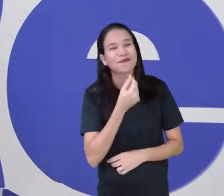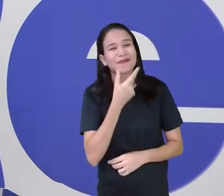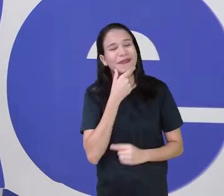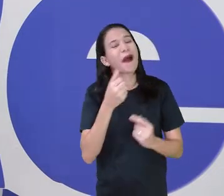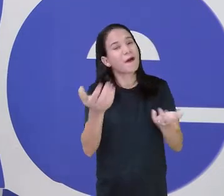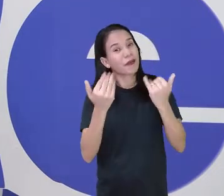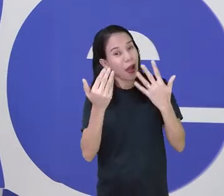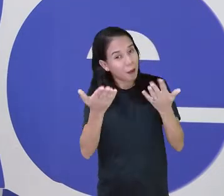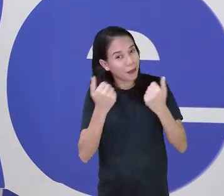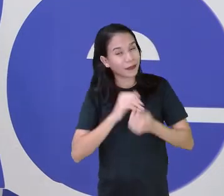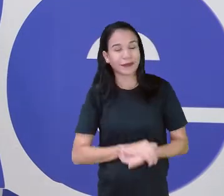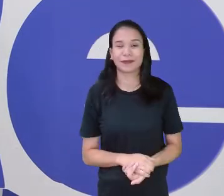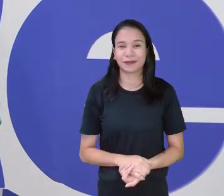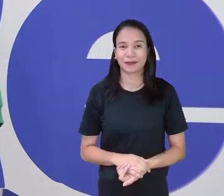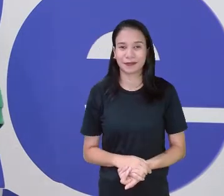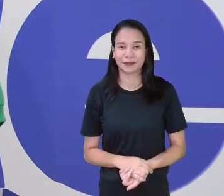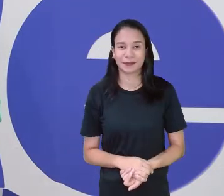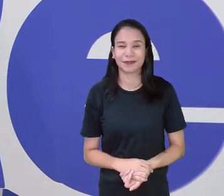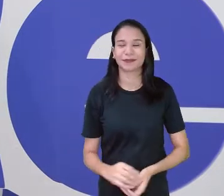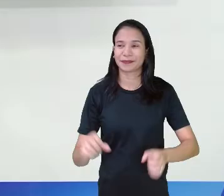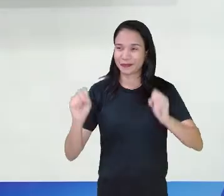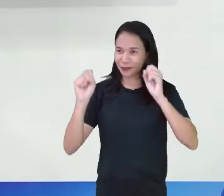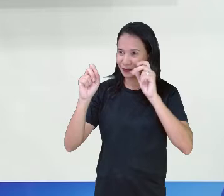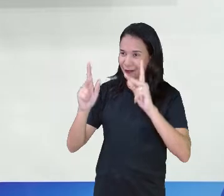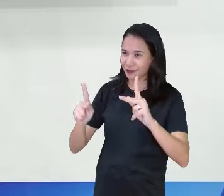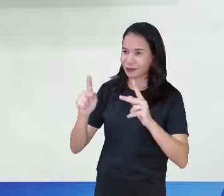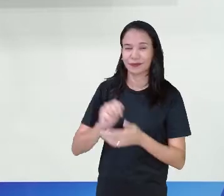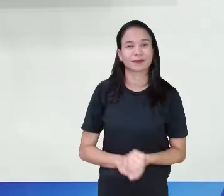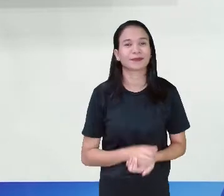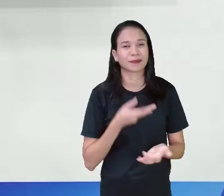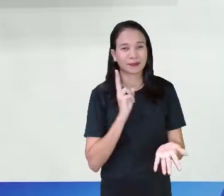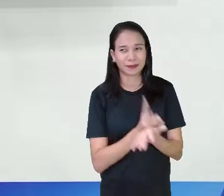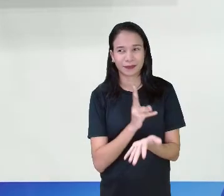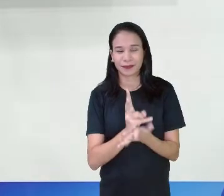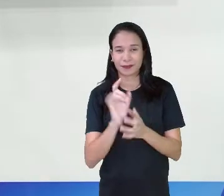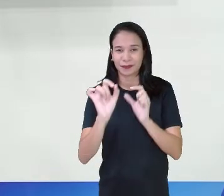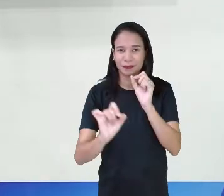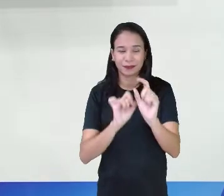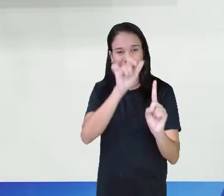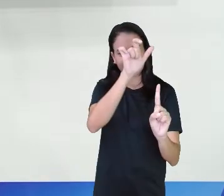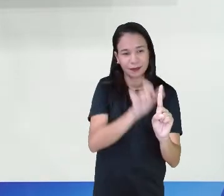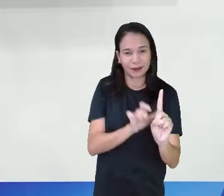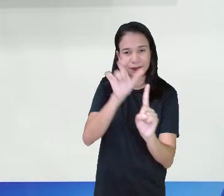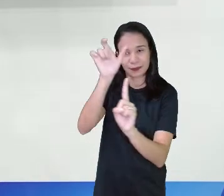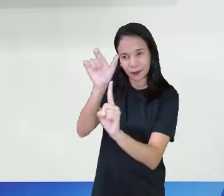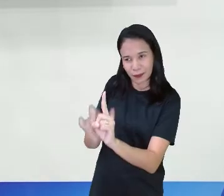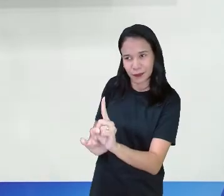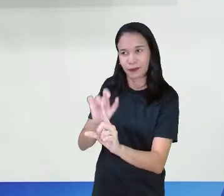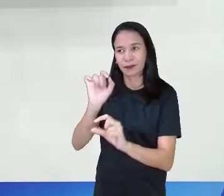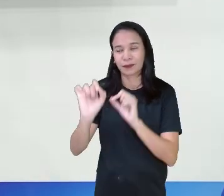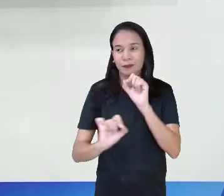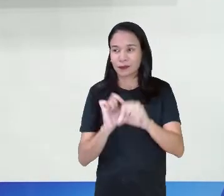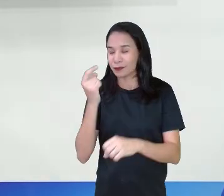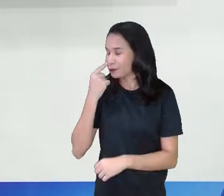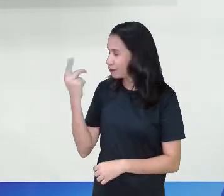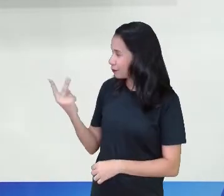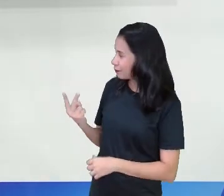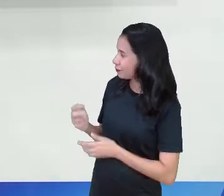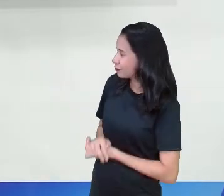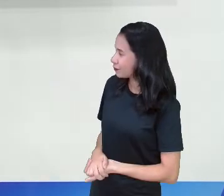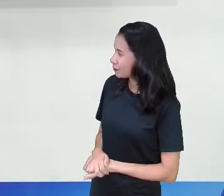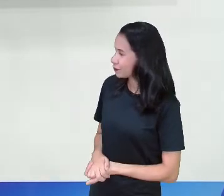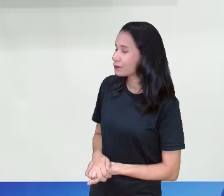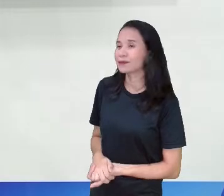meninos. Então vamos lá. Ok, então, ó, vamos seguir. Os personagens da história são esses aí,